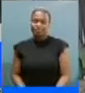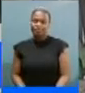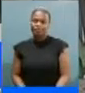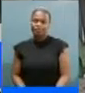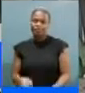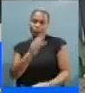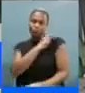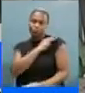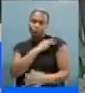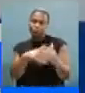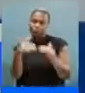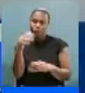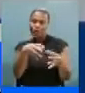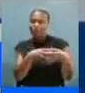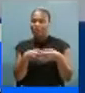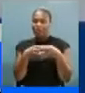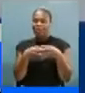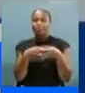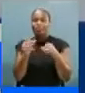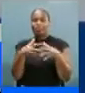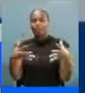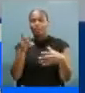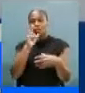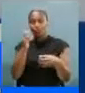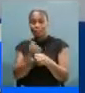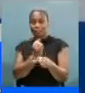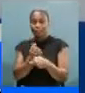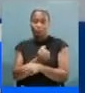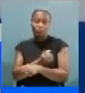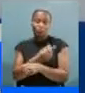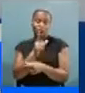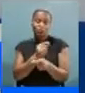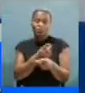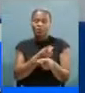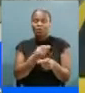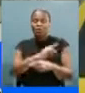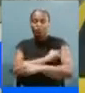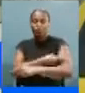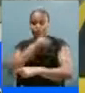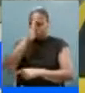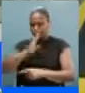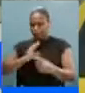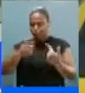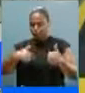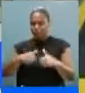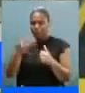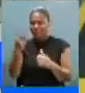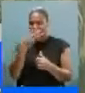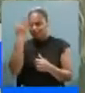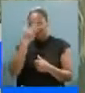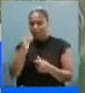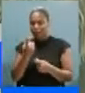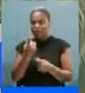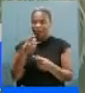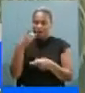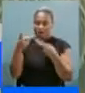Conselho Superior de Comandos, alargado aos diretores de serviços equiparados das Forças Armadas, reúne-se durante 3 dias para